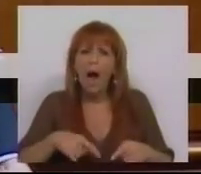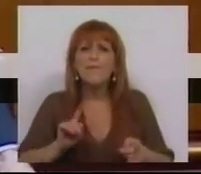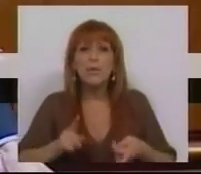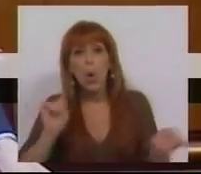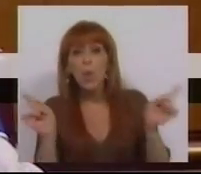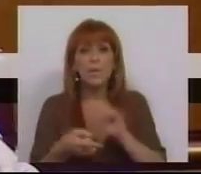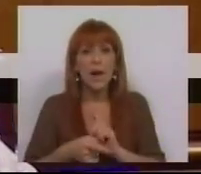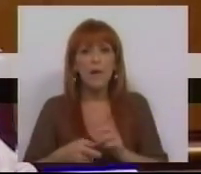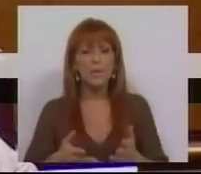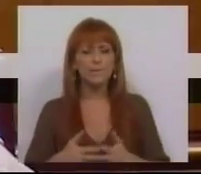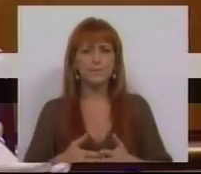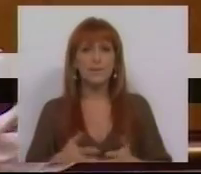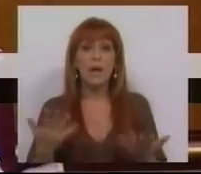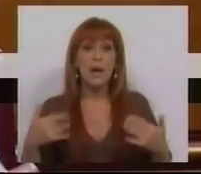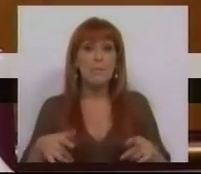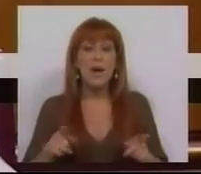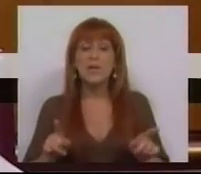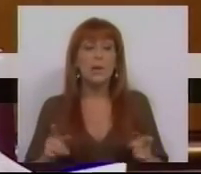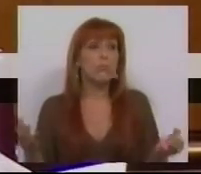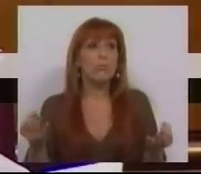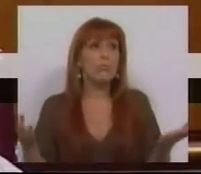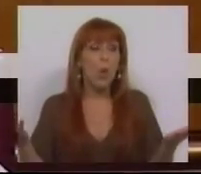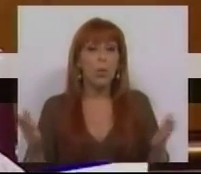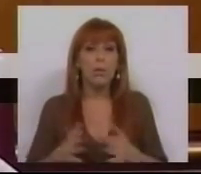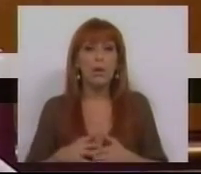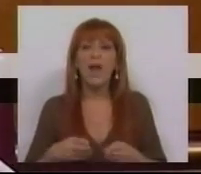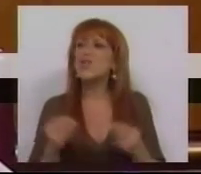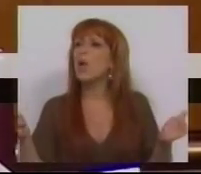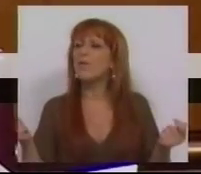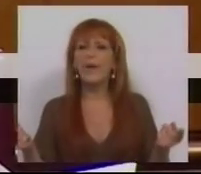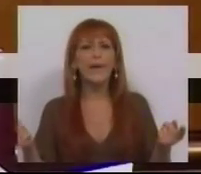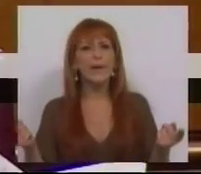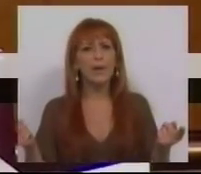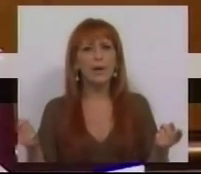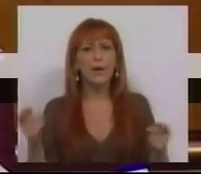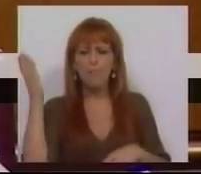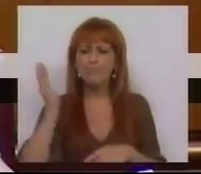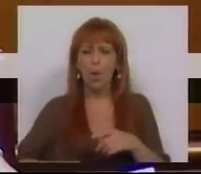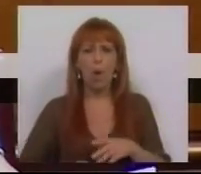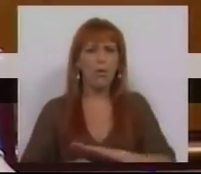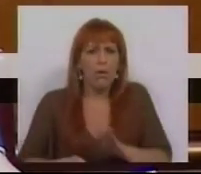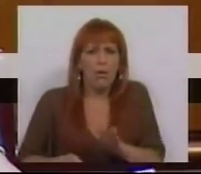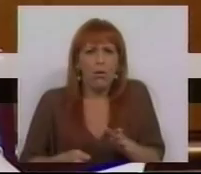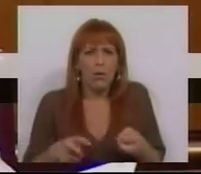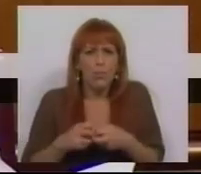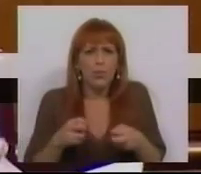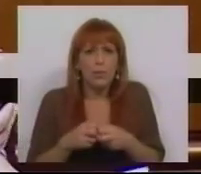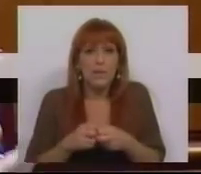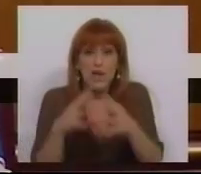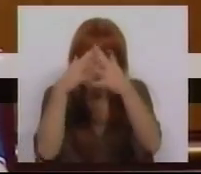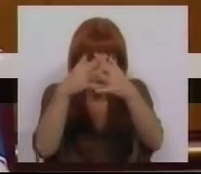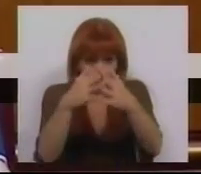que fosse ao contrário. Mas não vou, evidentemente, resolver de uma penada problemas que